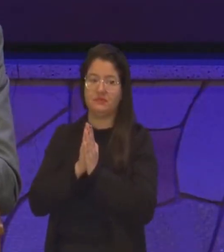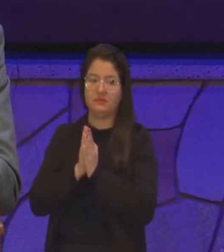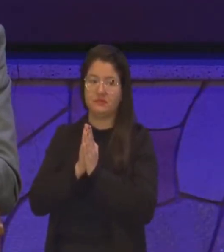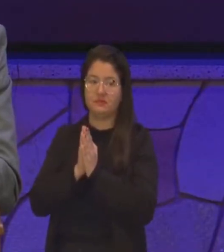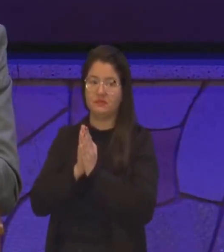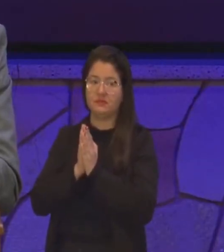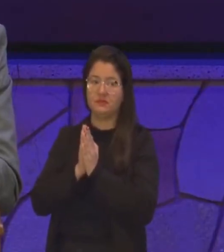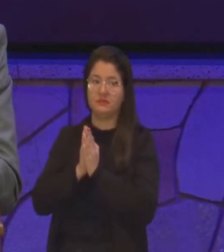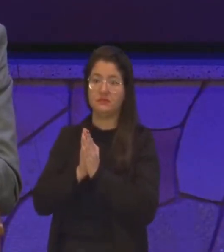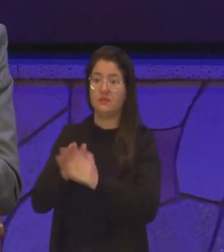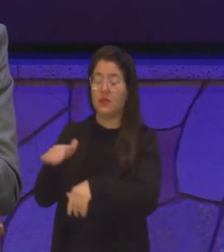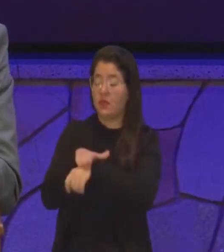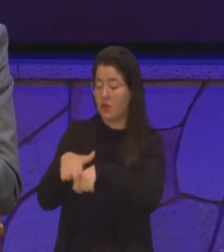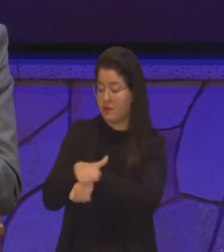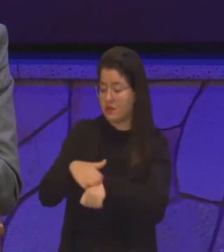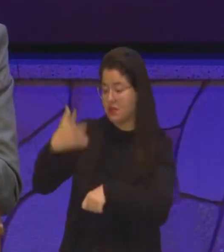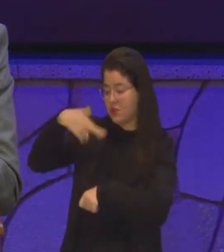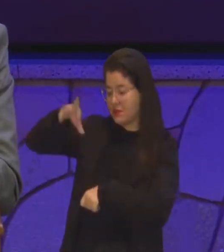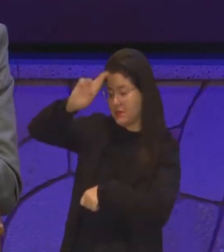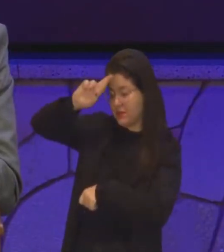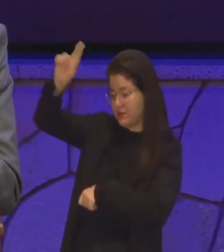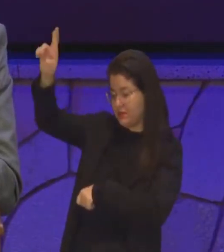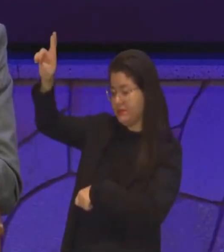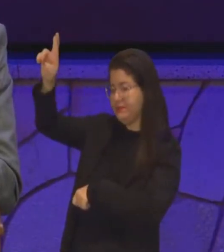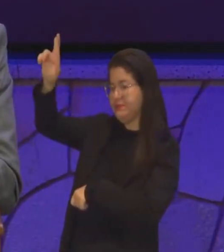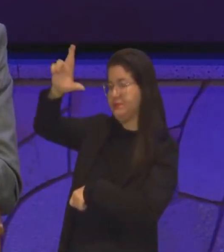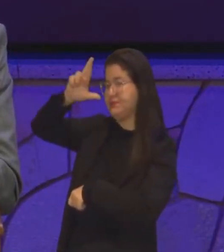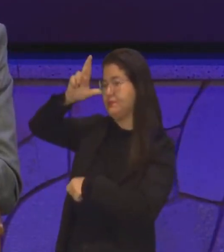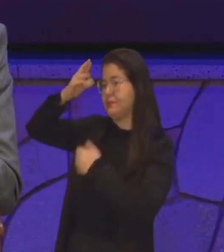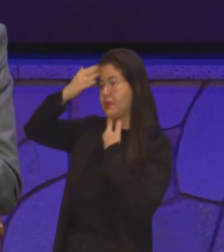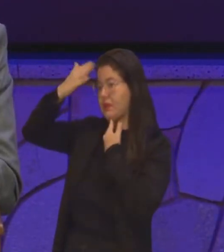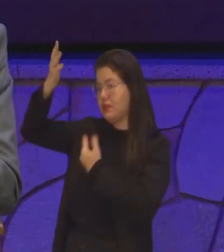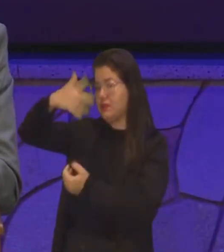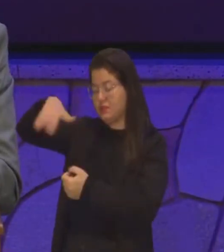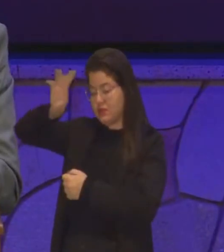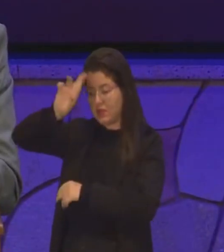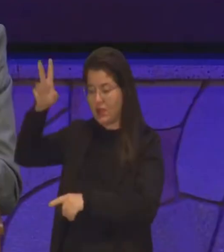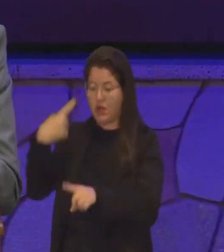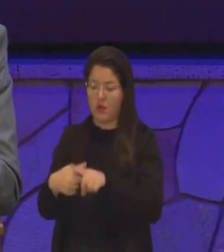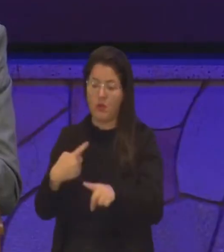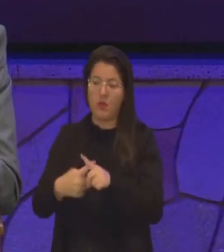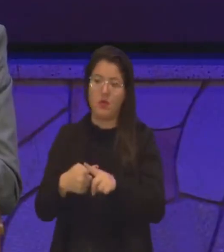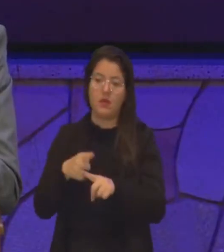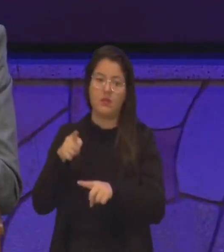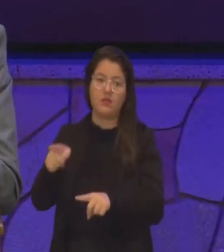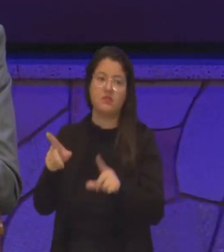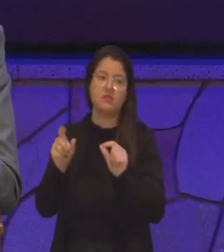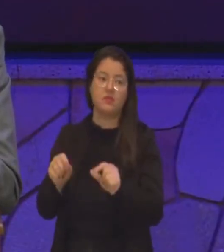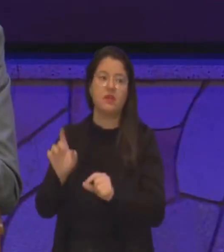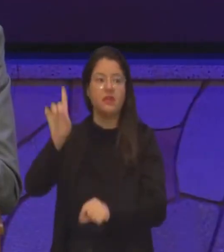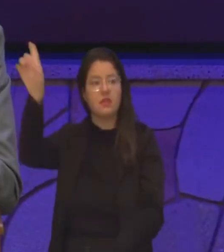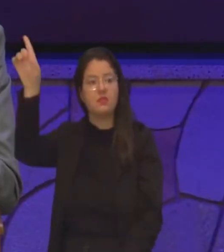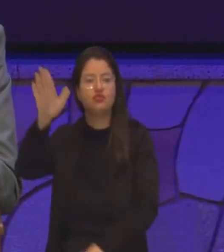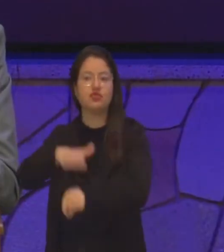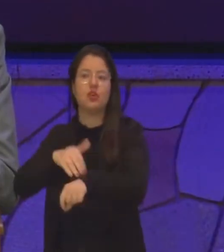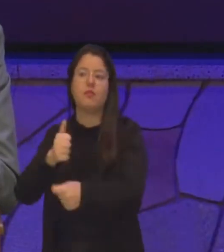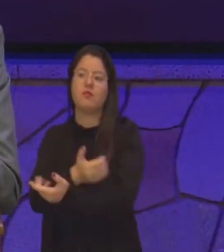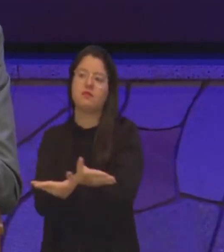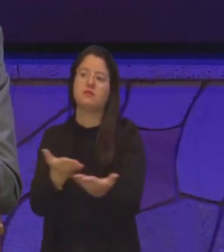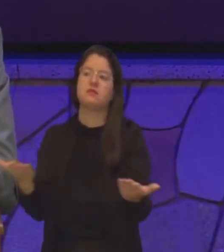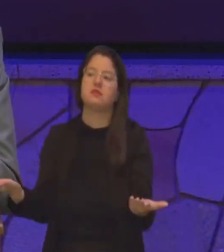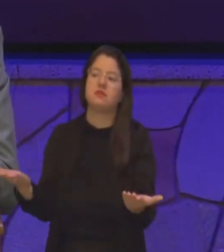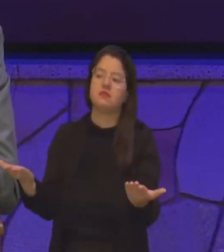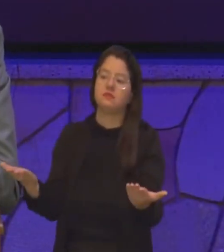e falar com o Senhor. Agradecer ao Senhor porque você foi por Ele convocado, você